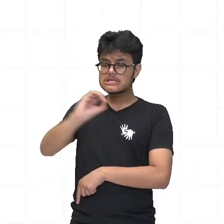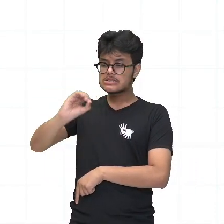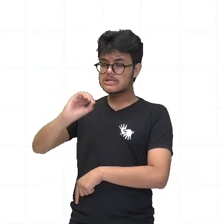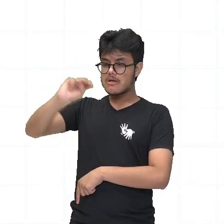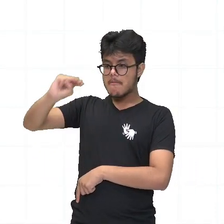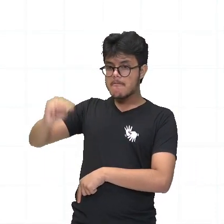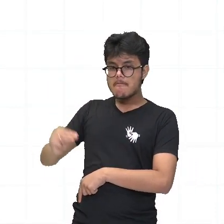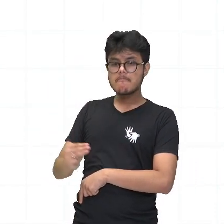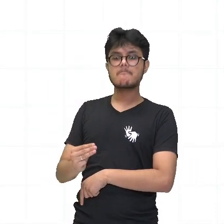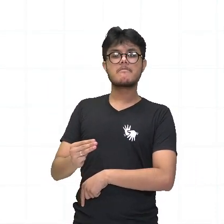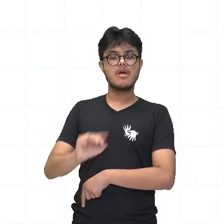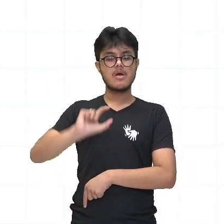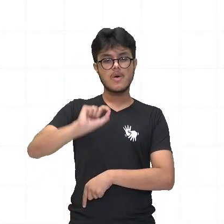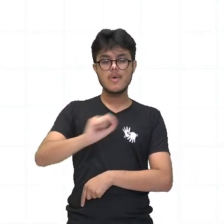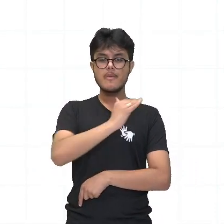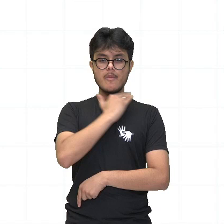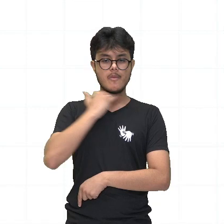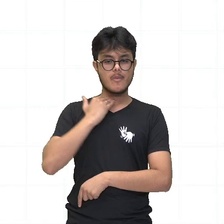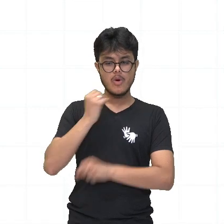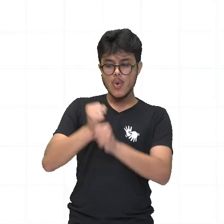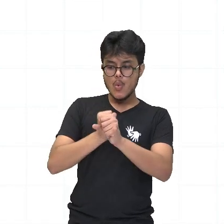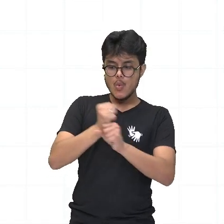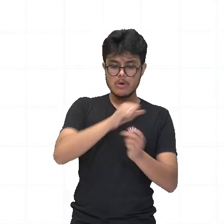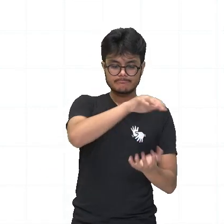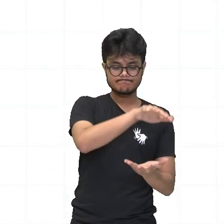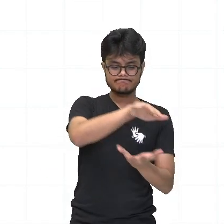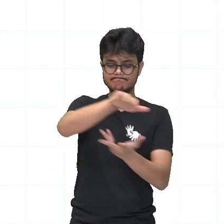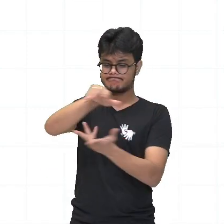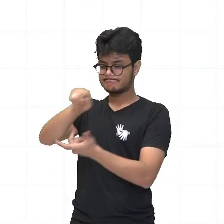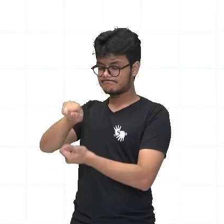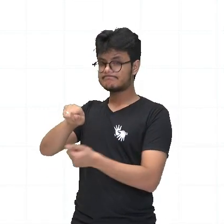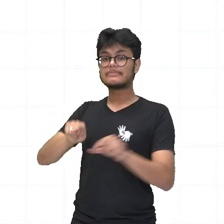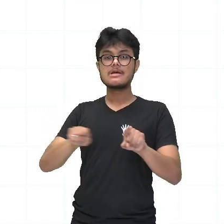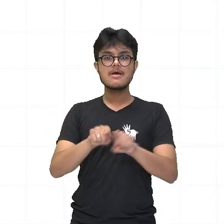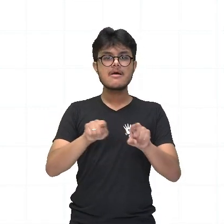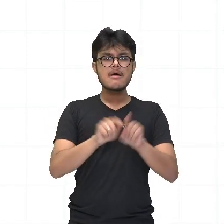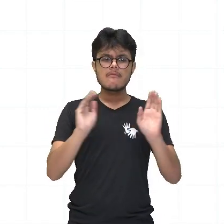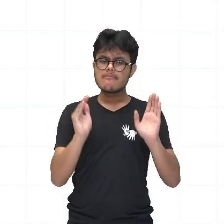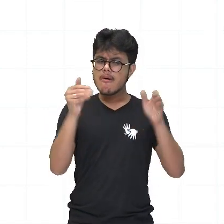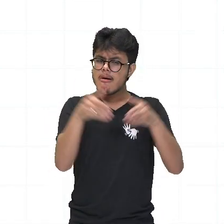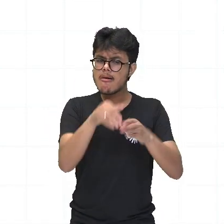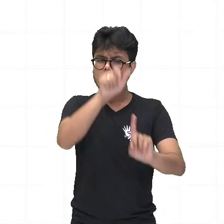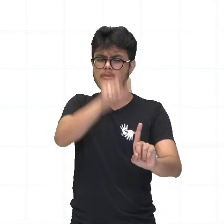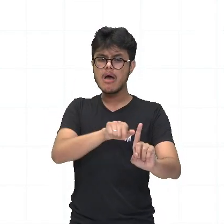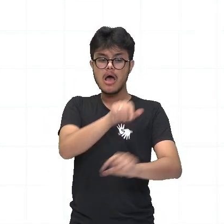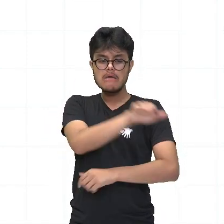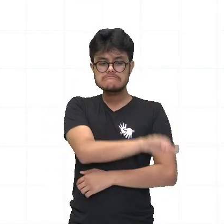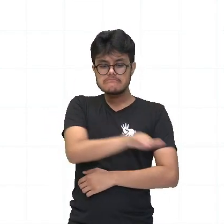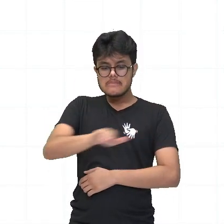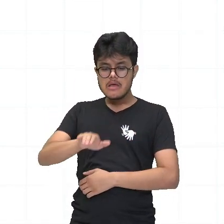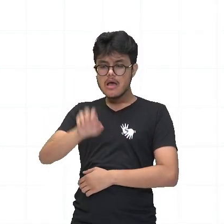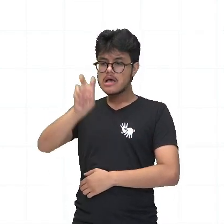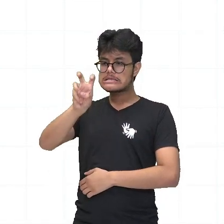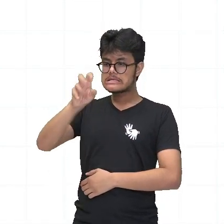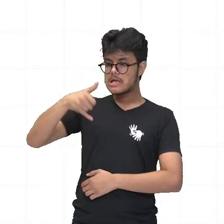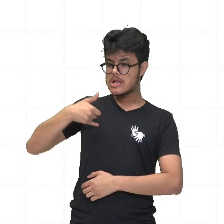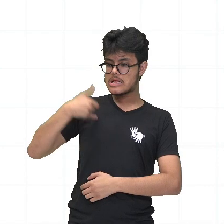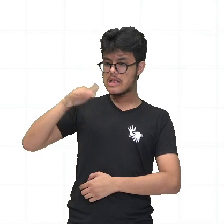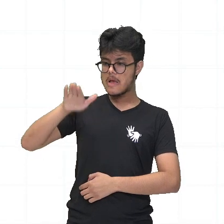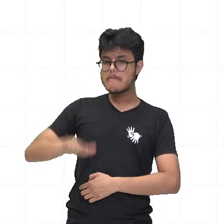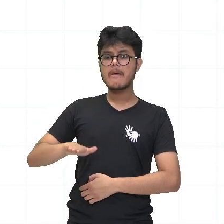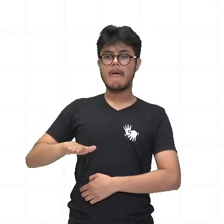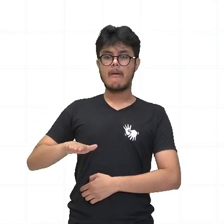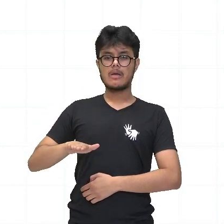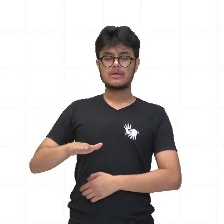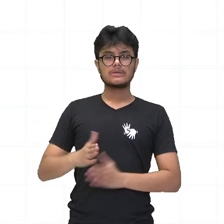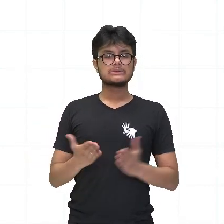ano em todo o mundo. A maioria delas em crianças menores de 5 anos. Né? Então, a gente observa aí uma